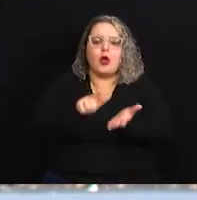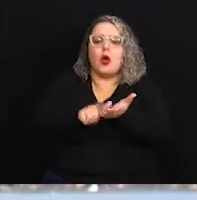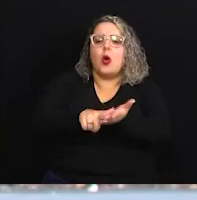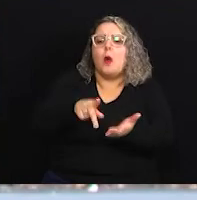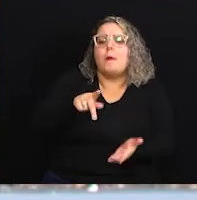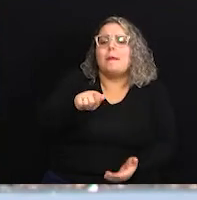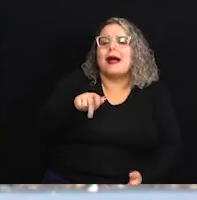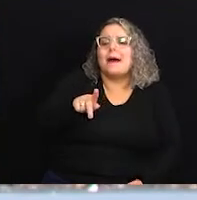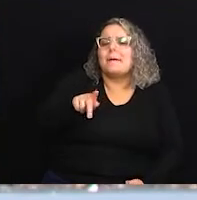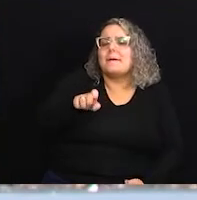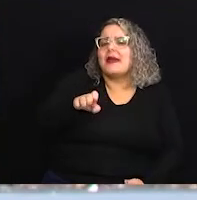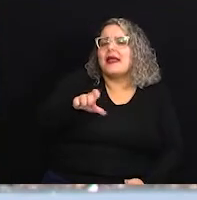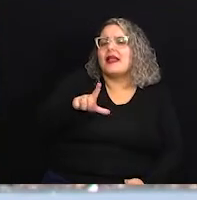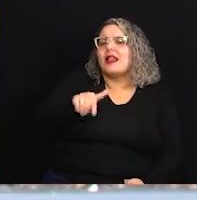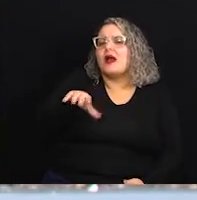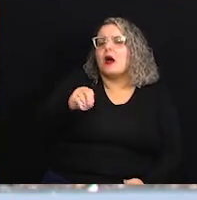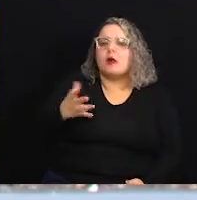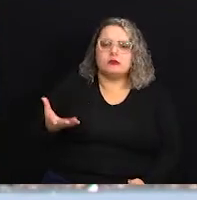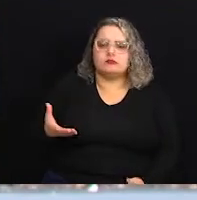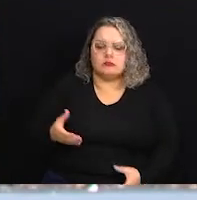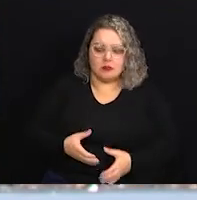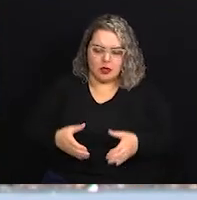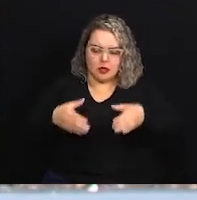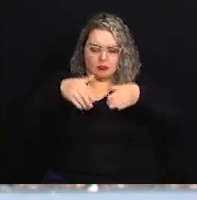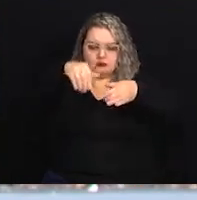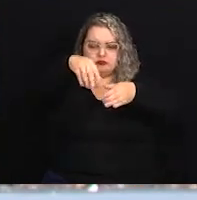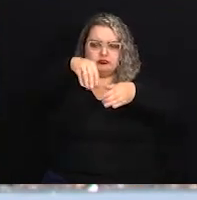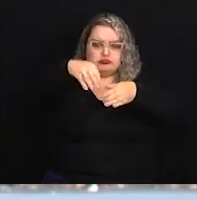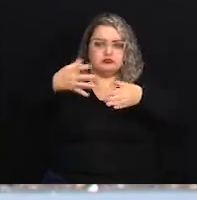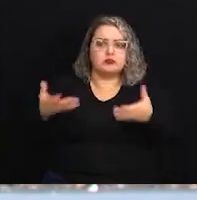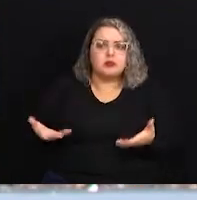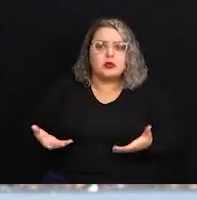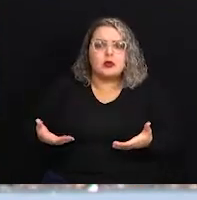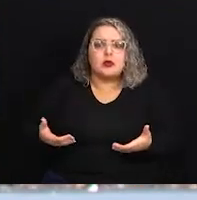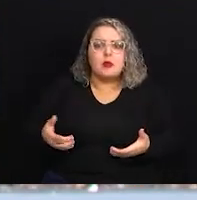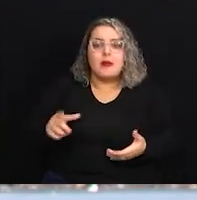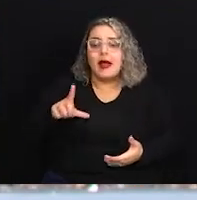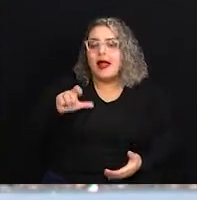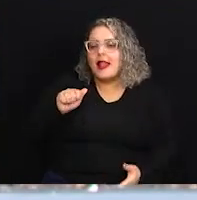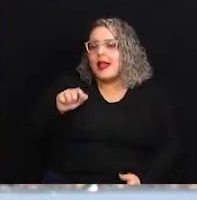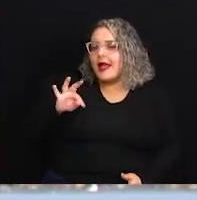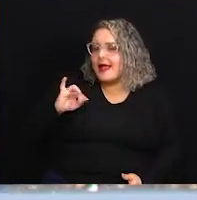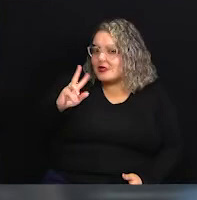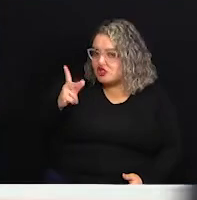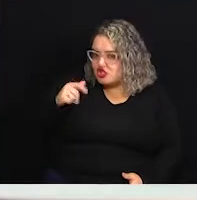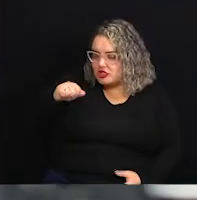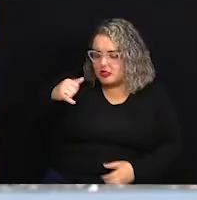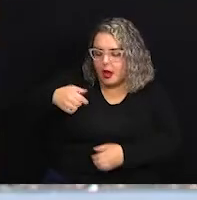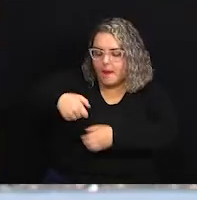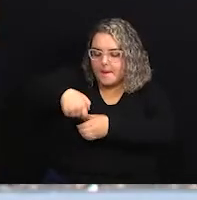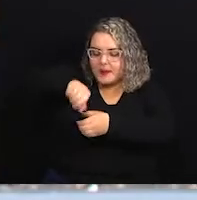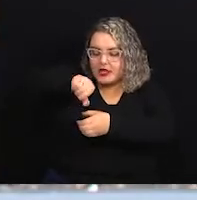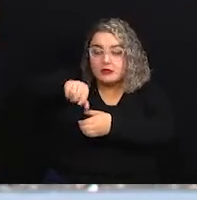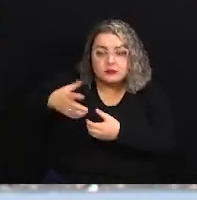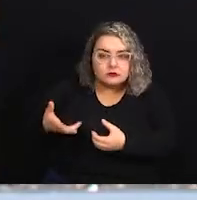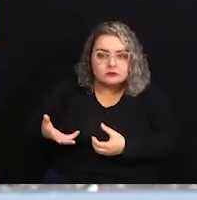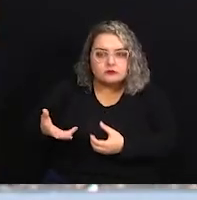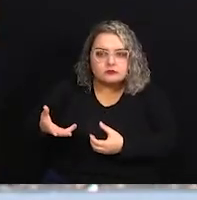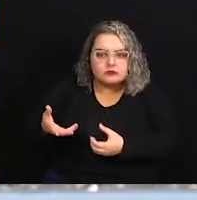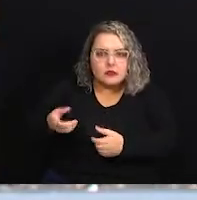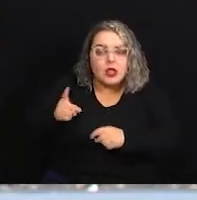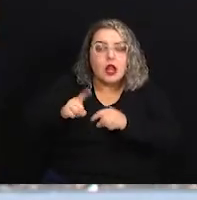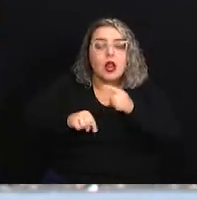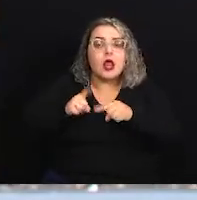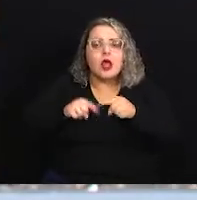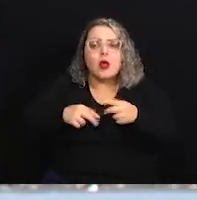caso de uma garrafa plástica, pega o caso de uma latinha de metal. Tá?